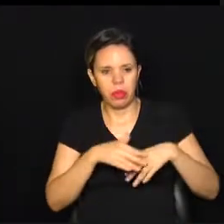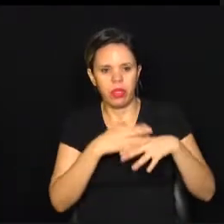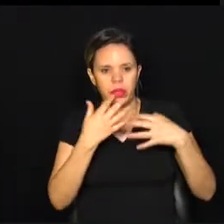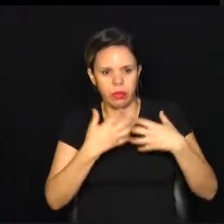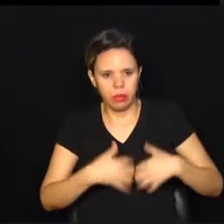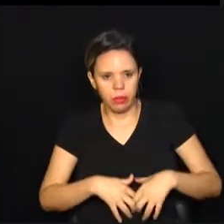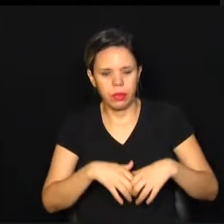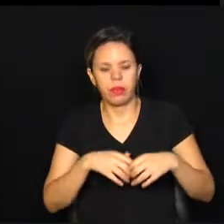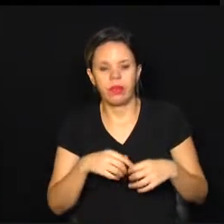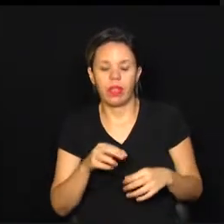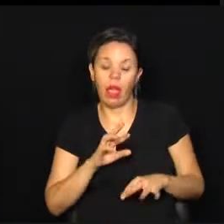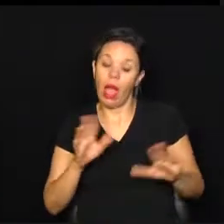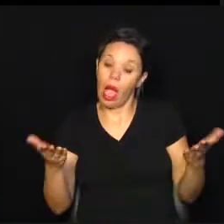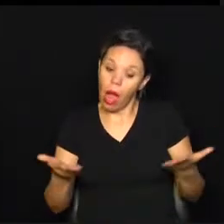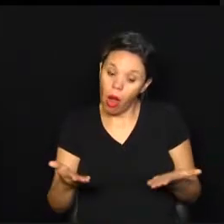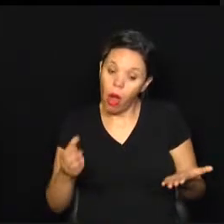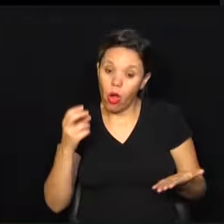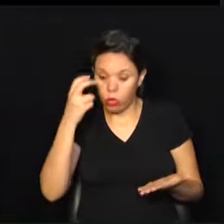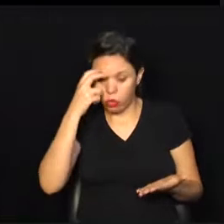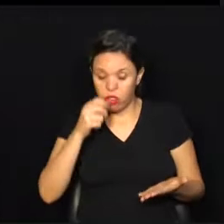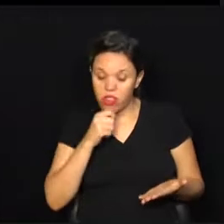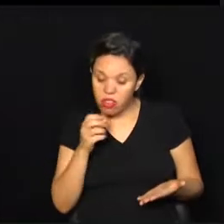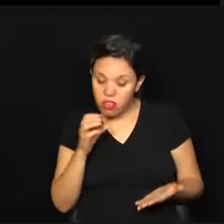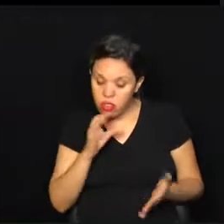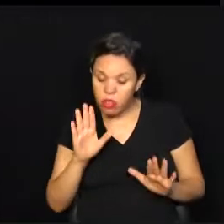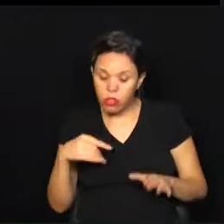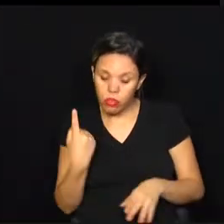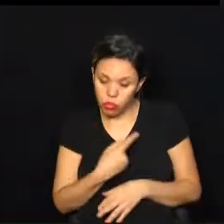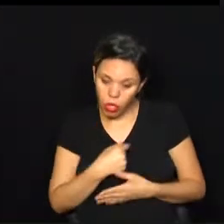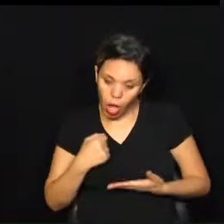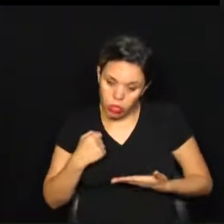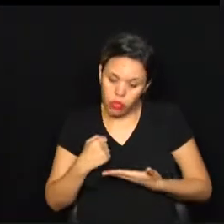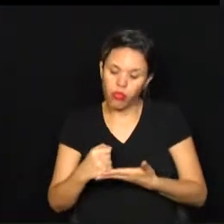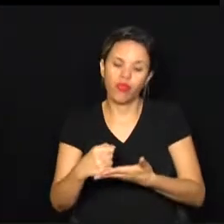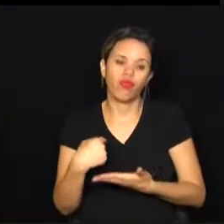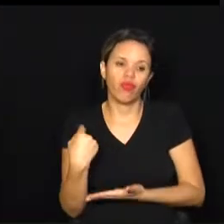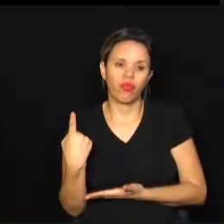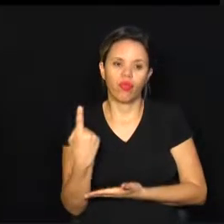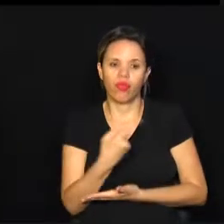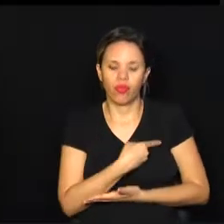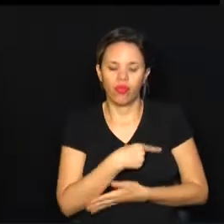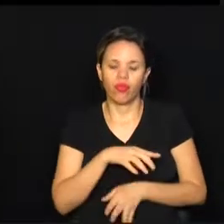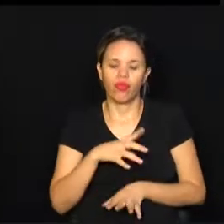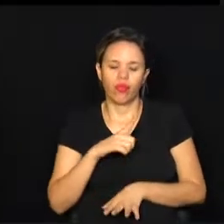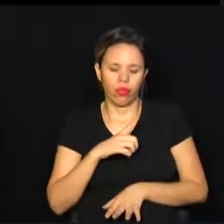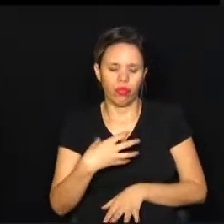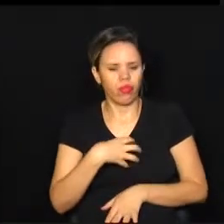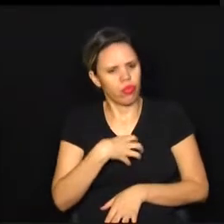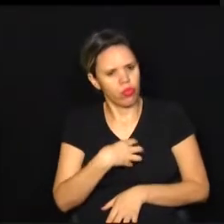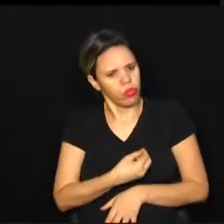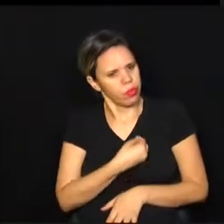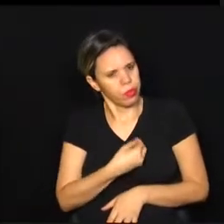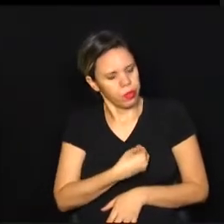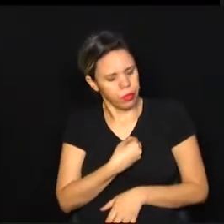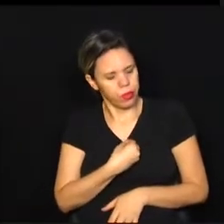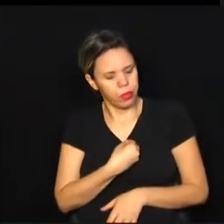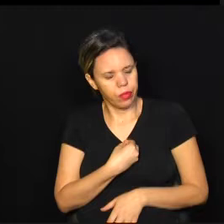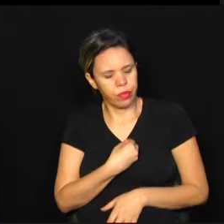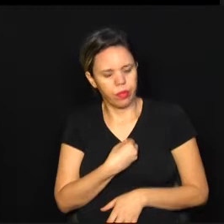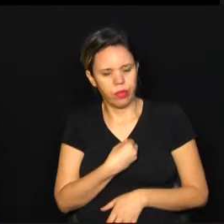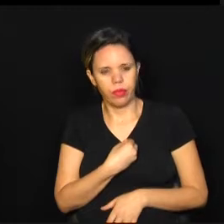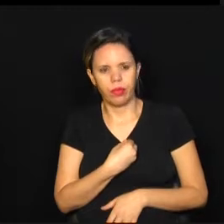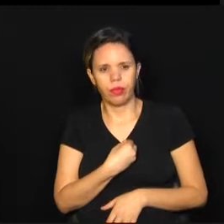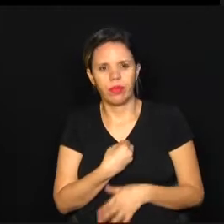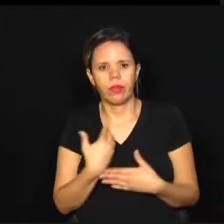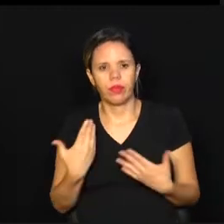seja emergencial agora, mas ele é o que nos faz ter o sentido de vida, inclusive.